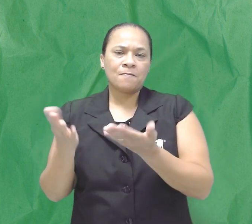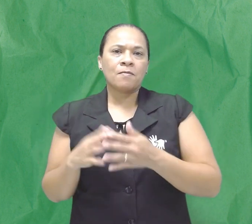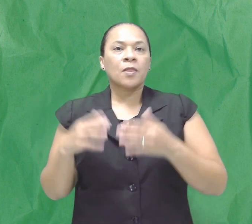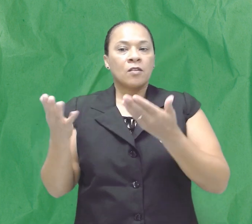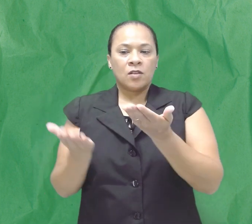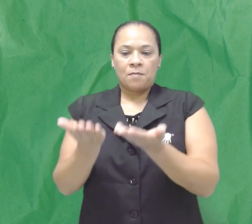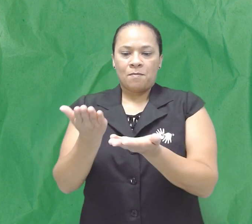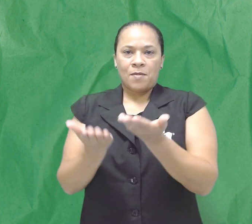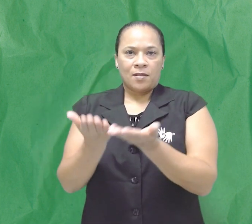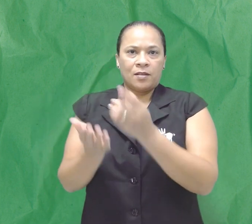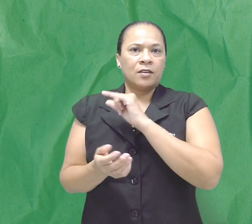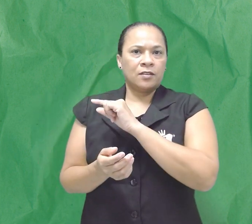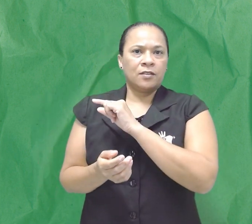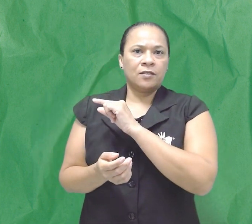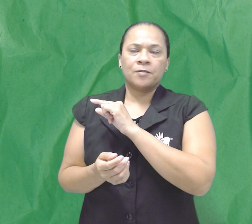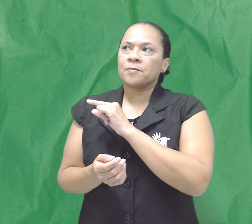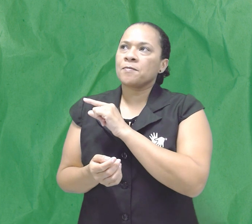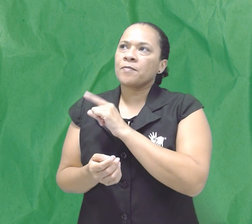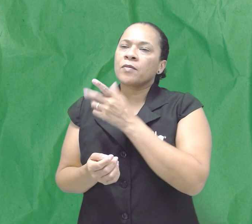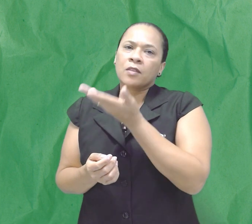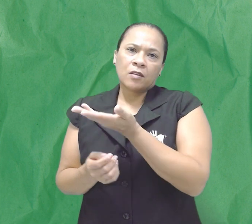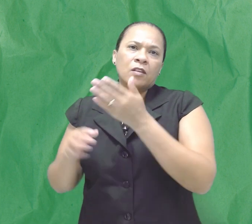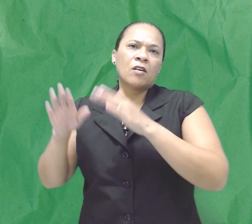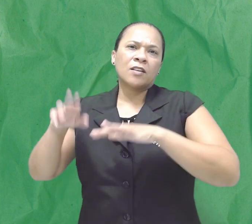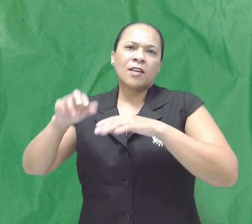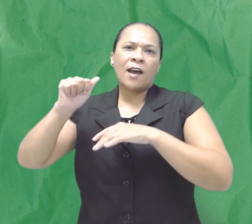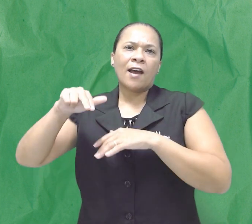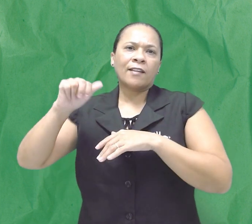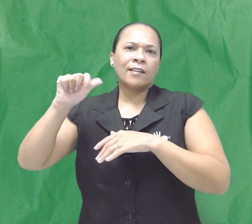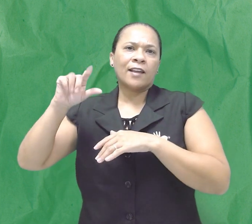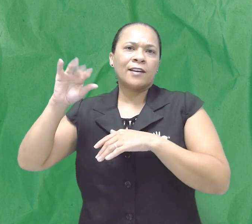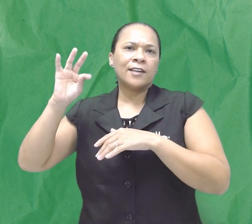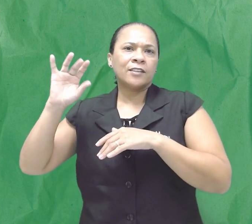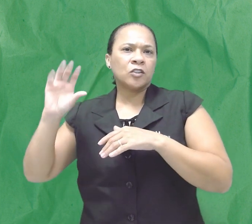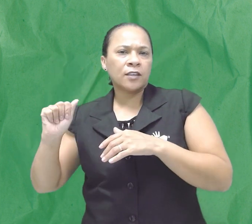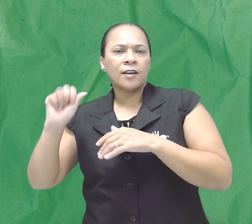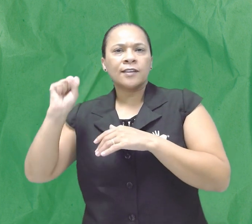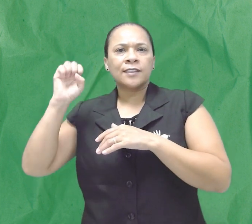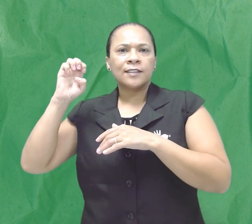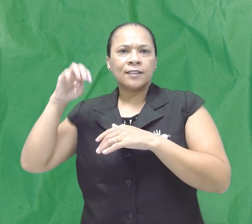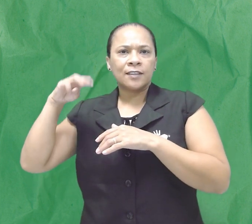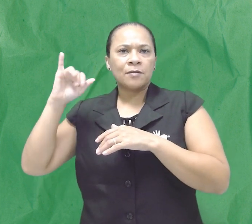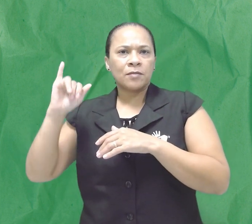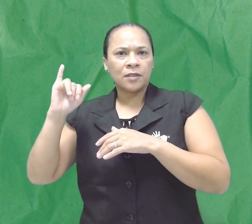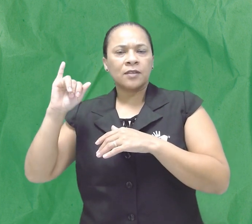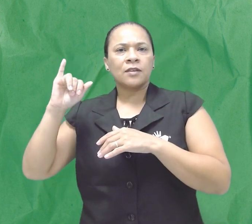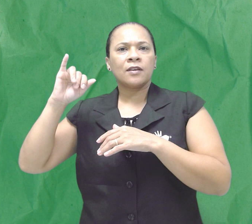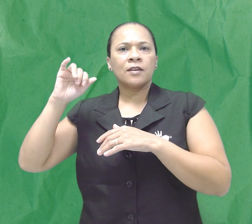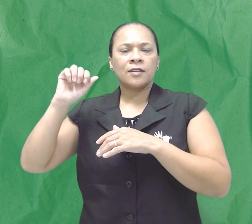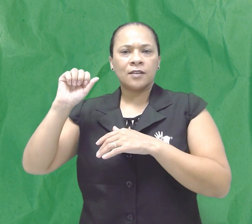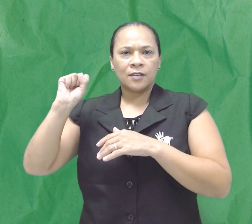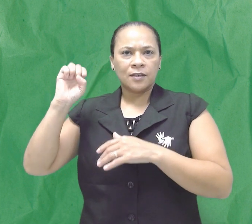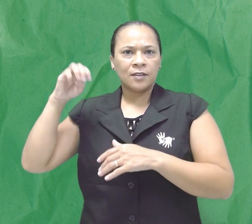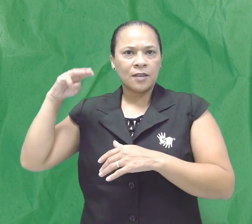Essas balanças, elas podem ser, né, de balanças analíticas, semi-analíticas, tá?